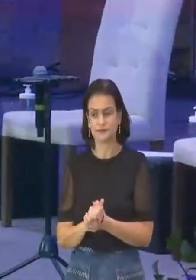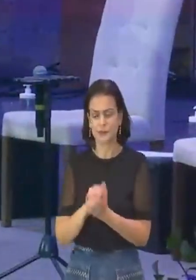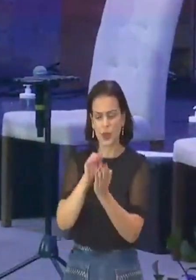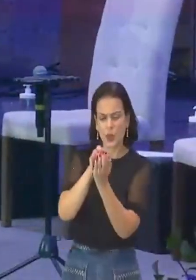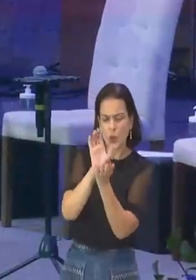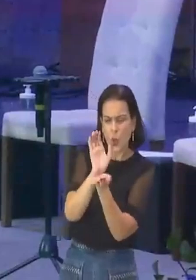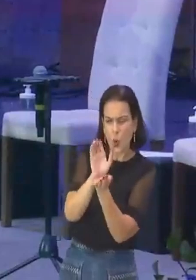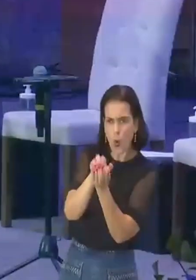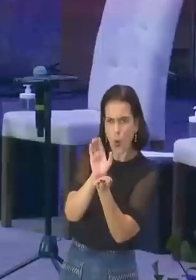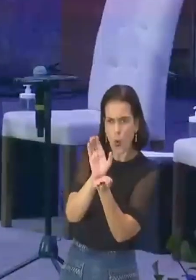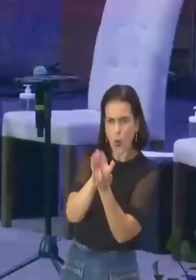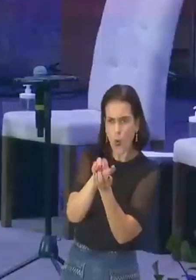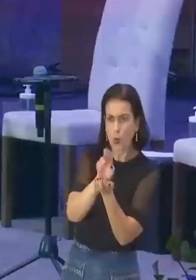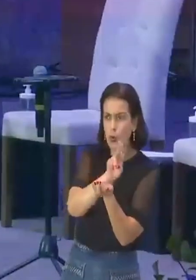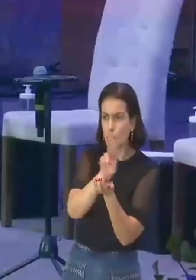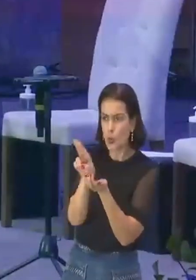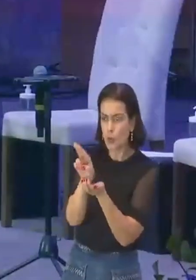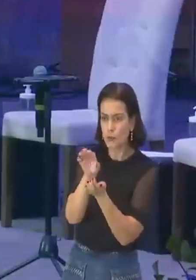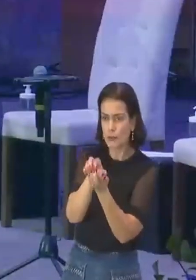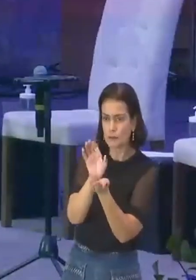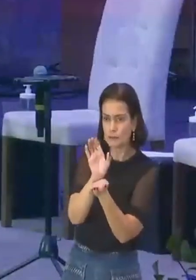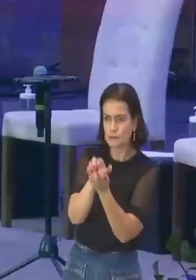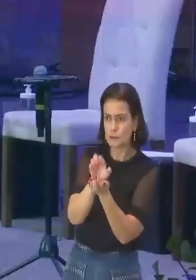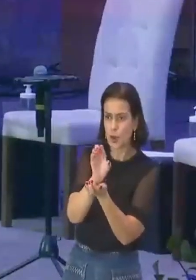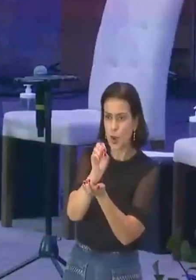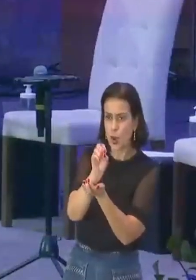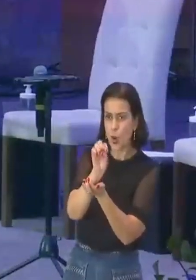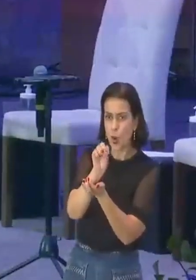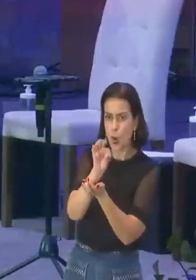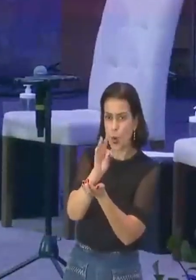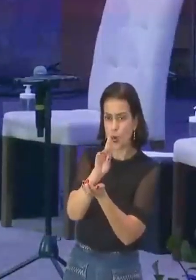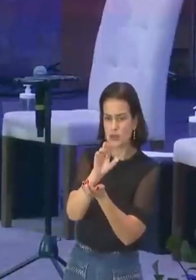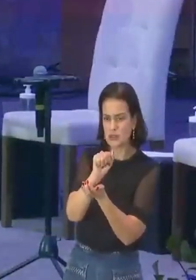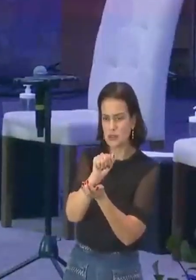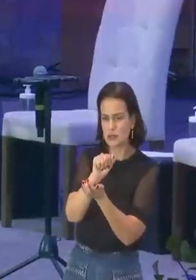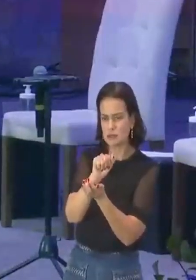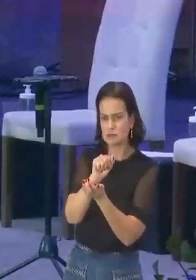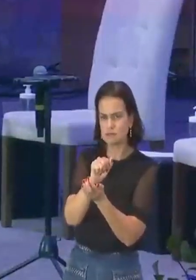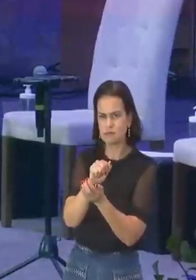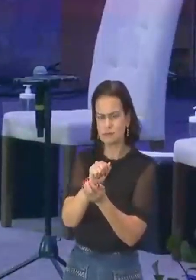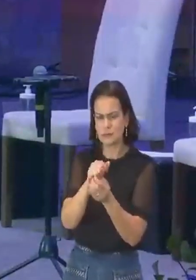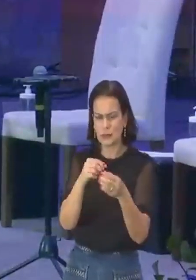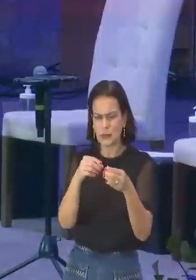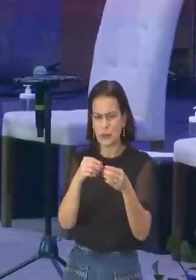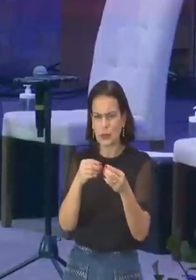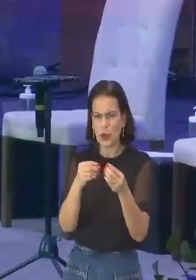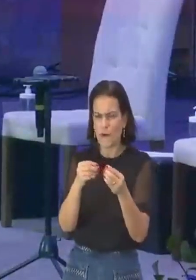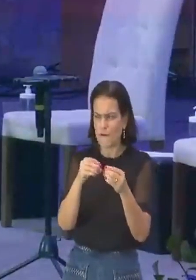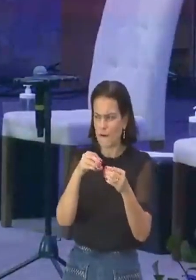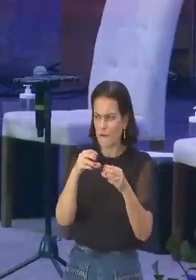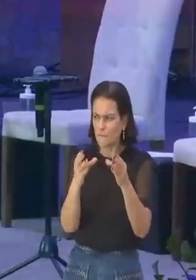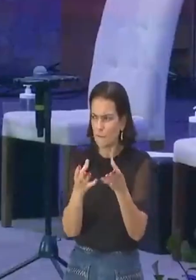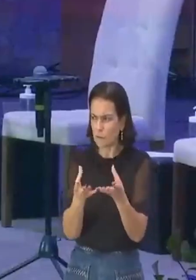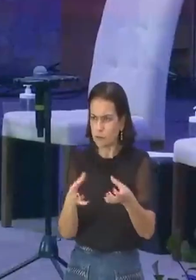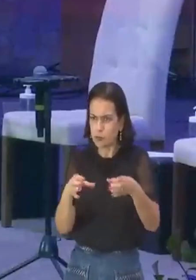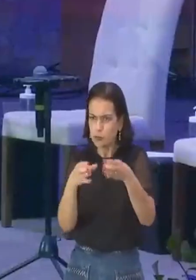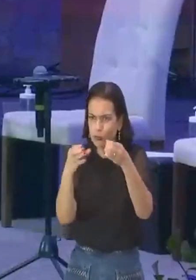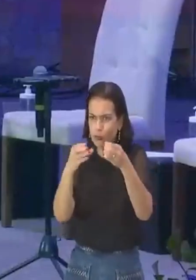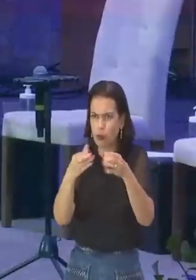Uma ostra. Existem tantos formatos, brilhos,